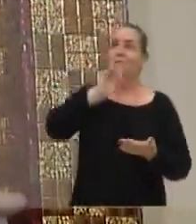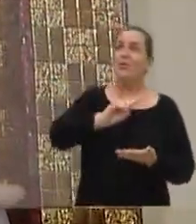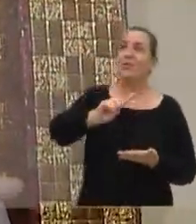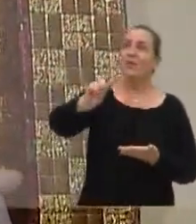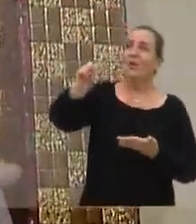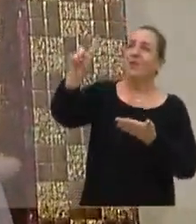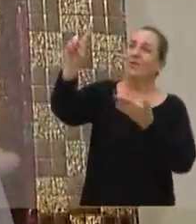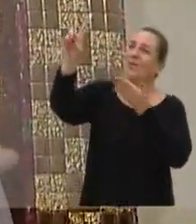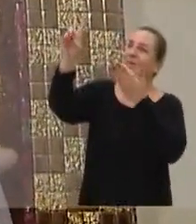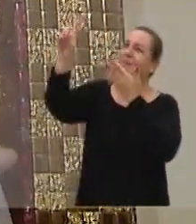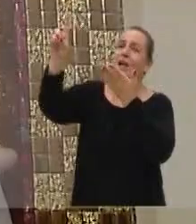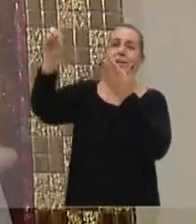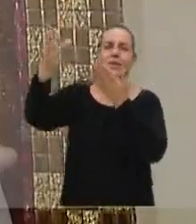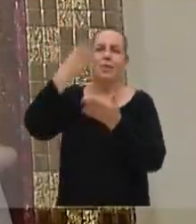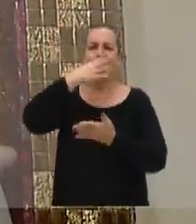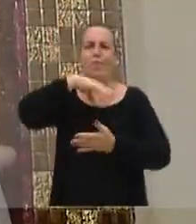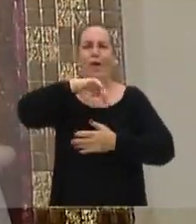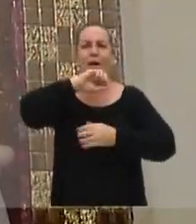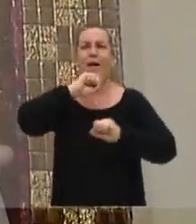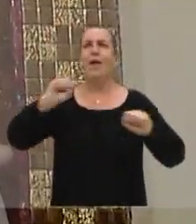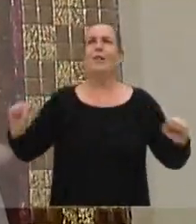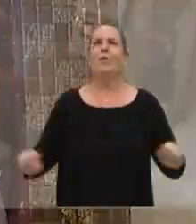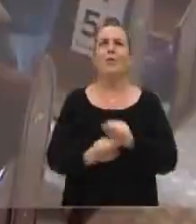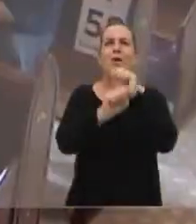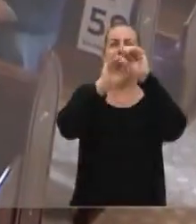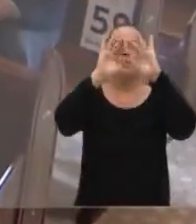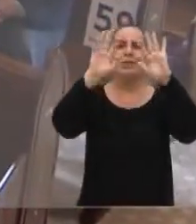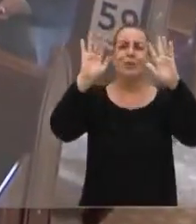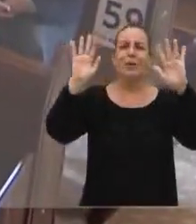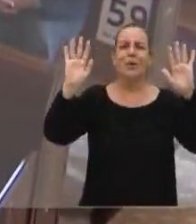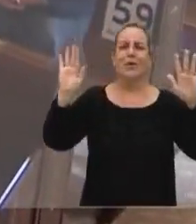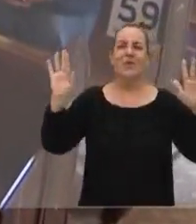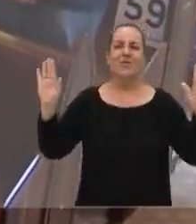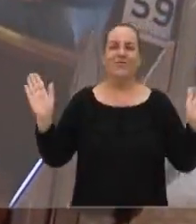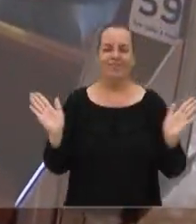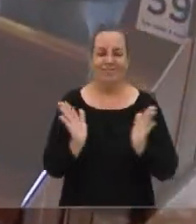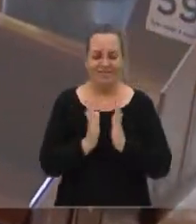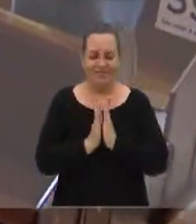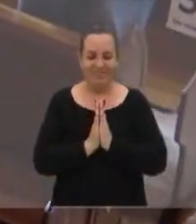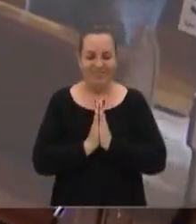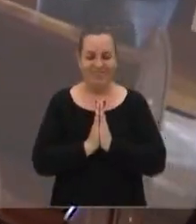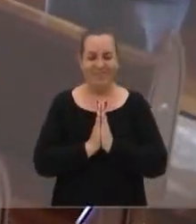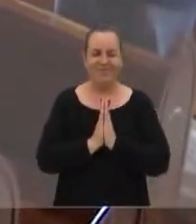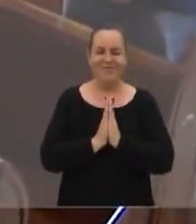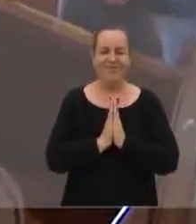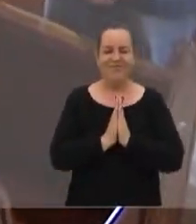Espírito Divino, de Deus Pai no esplendor.